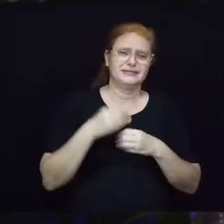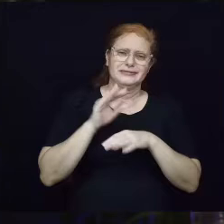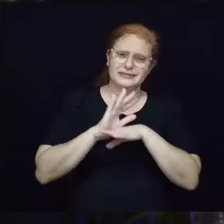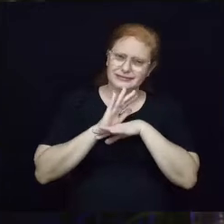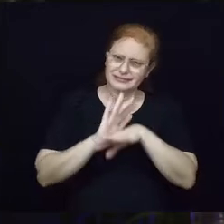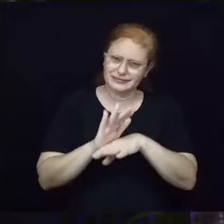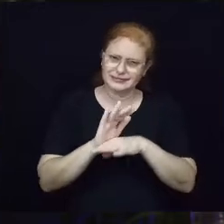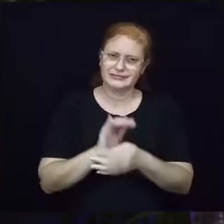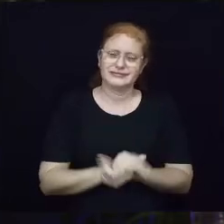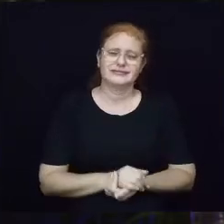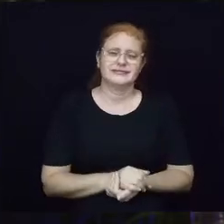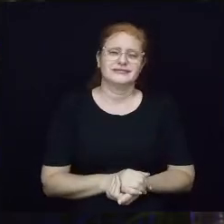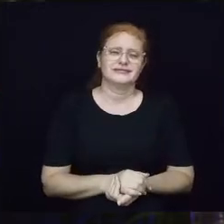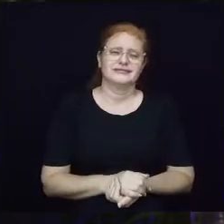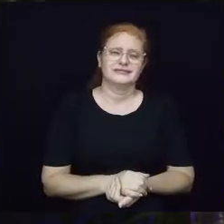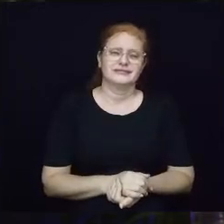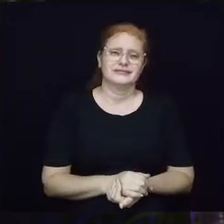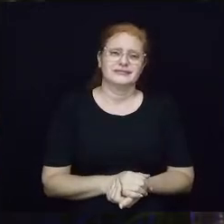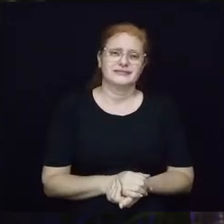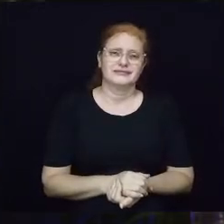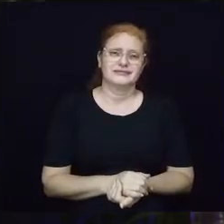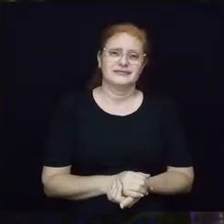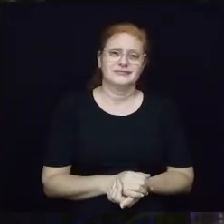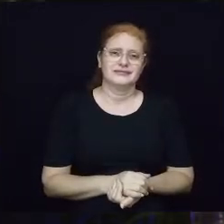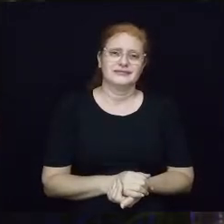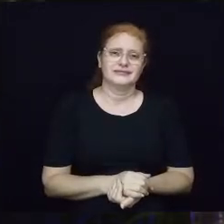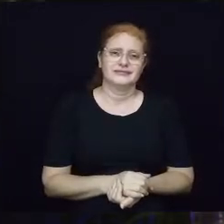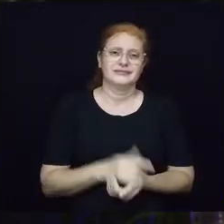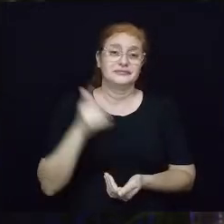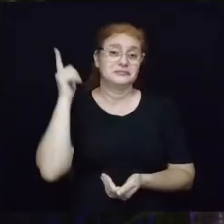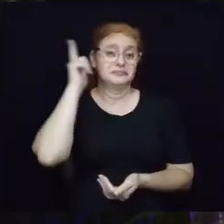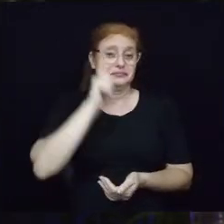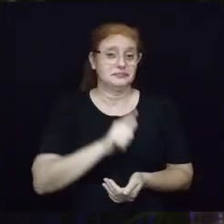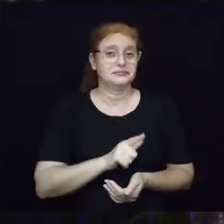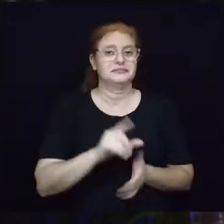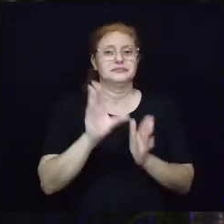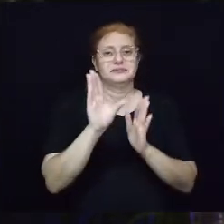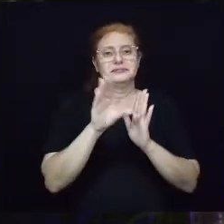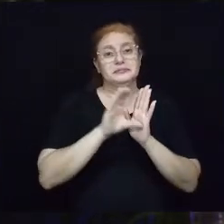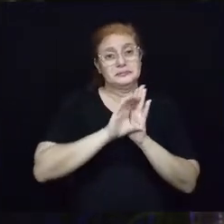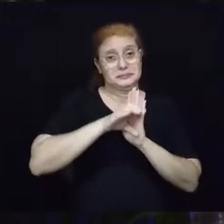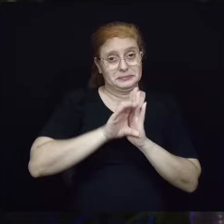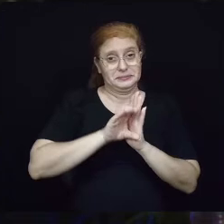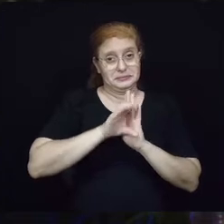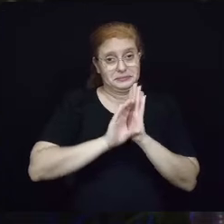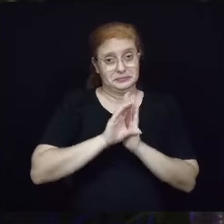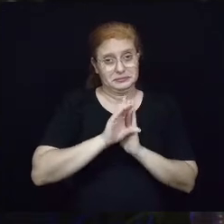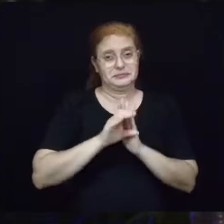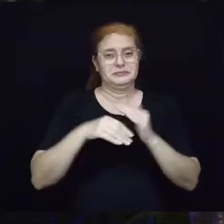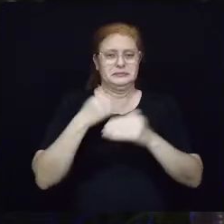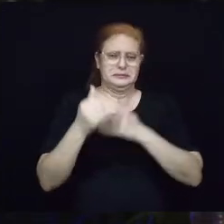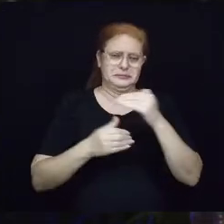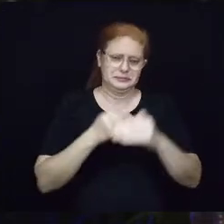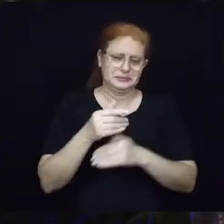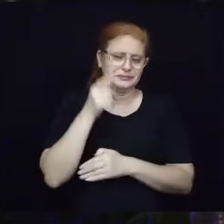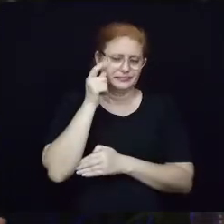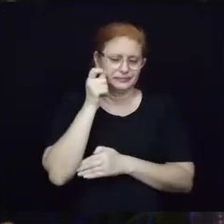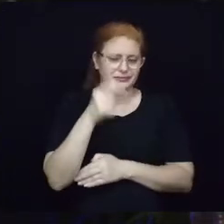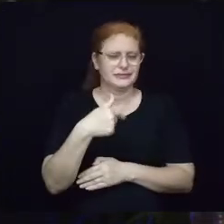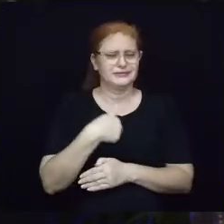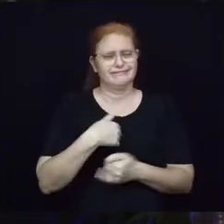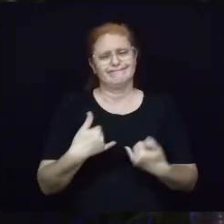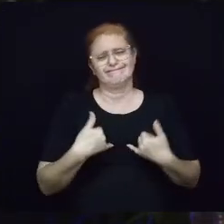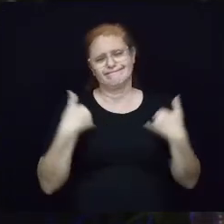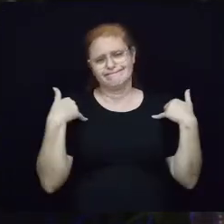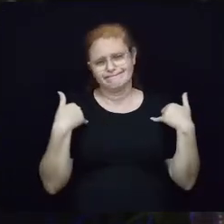colaboração, que foi ganhando, né, conceito, foi ganhando forma. Foi um processo muito interessante e me sinto muito